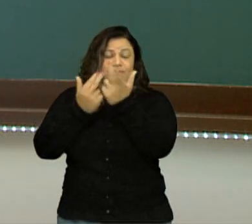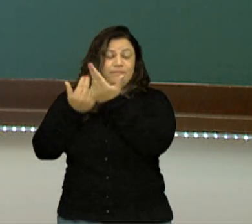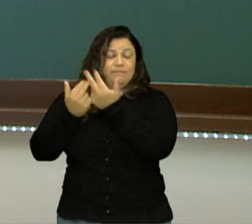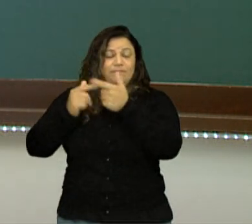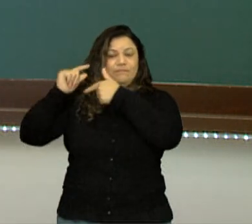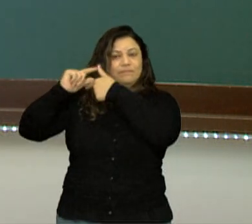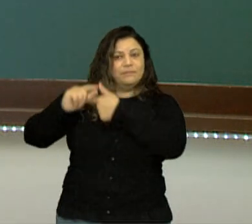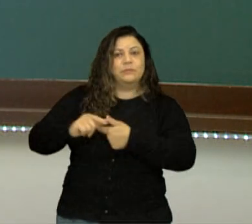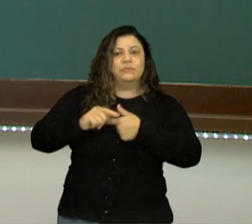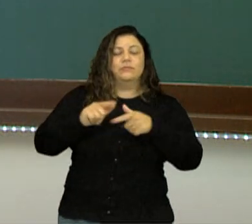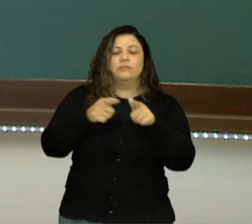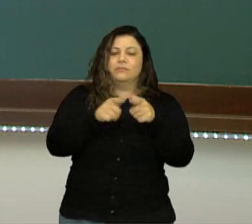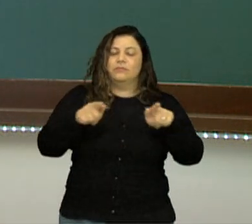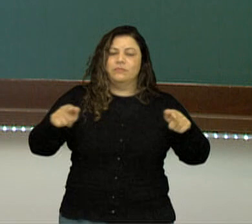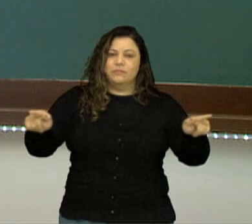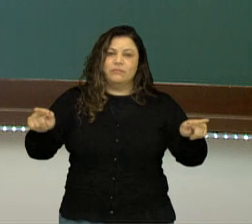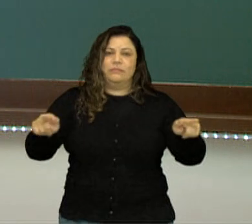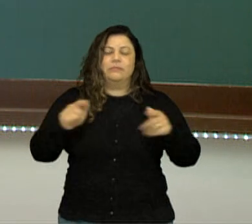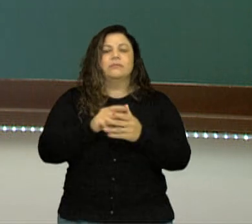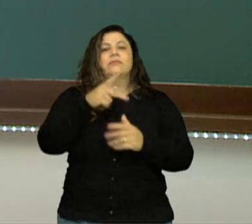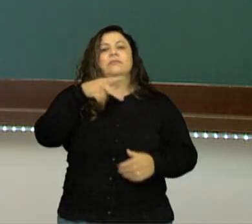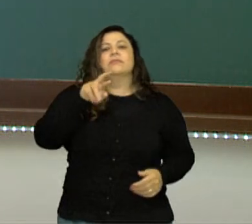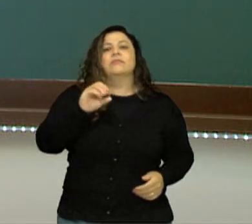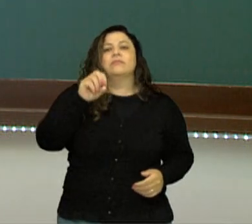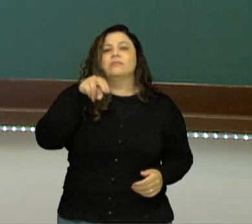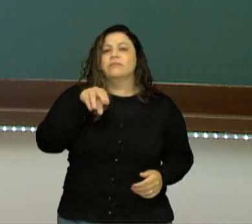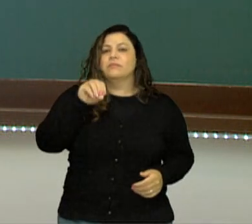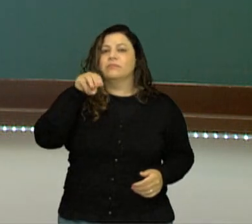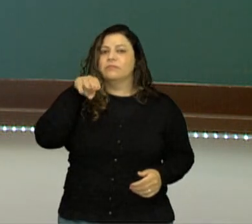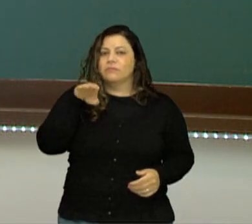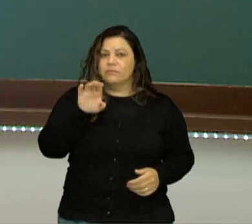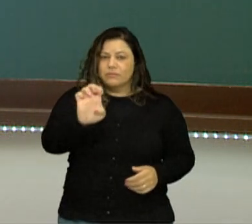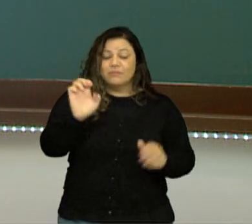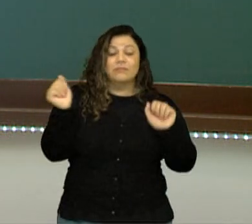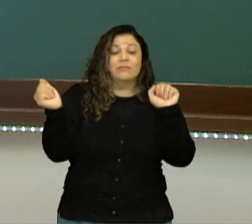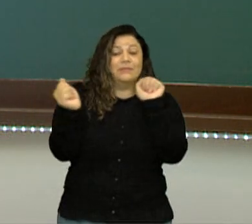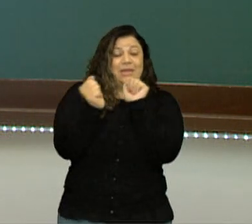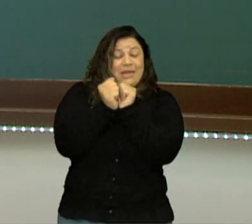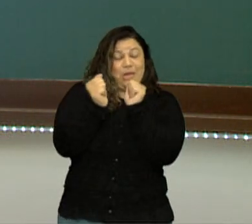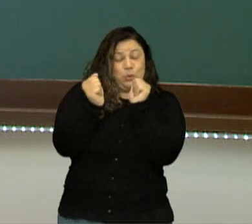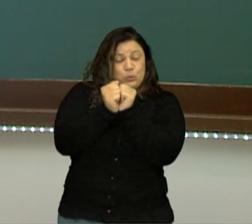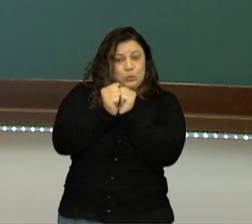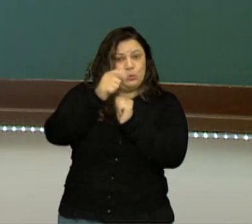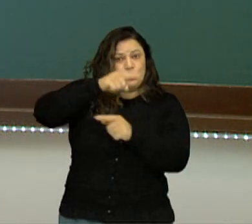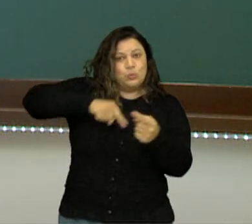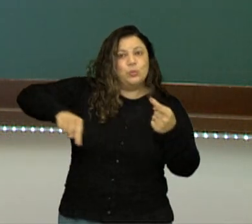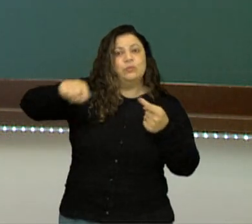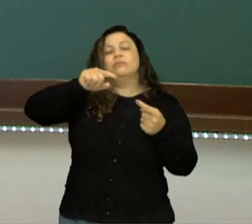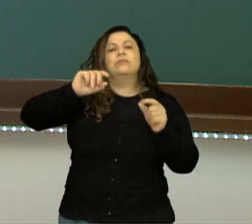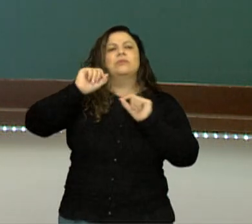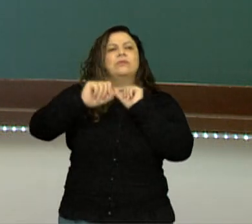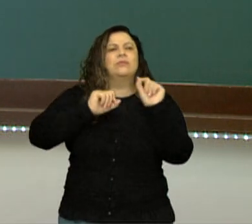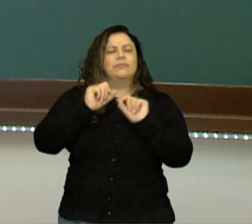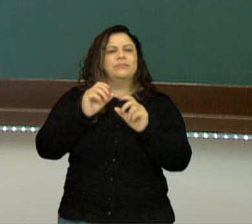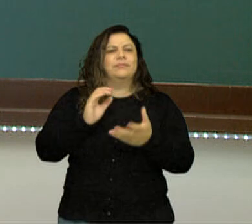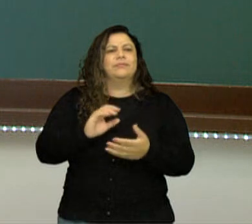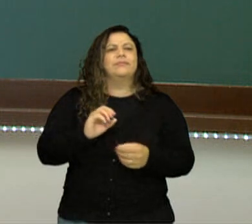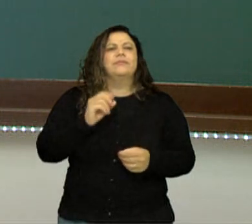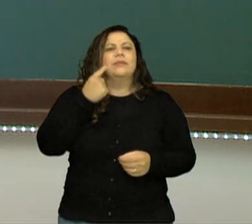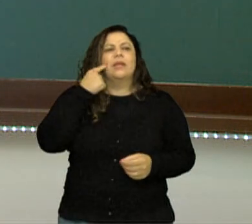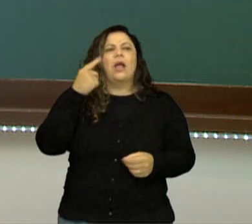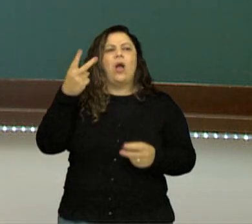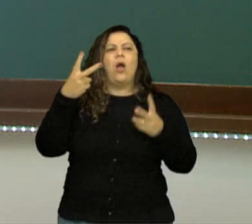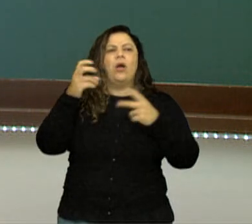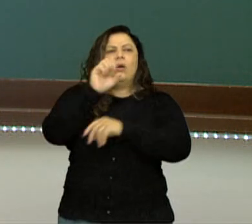esses são os verbos pronominais, ou seja, o pronome está junto a eles, né? O sociolinguista brasileiro Marcos Bagno,